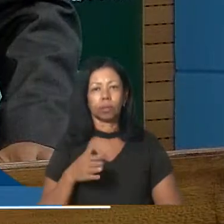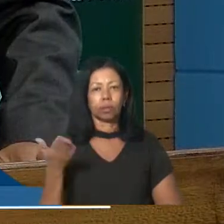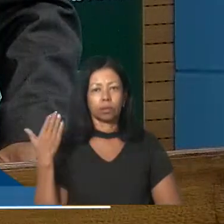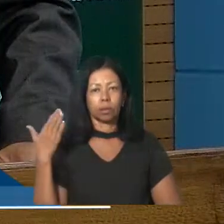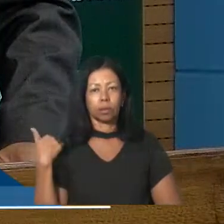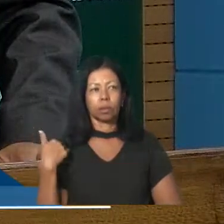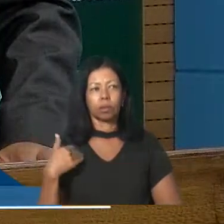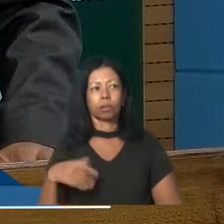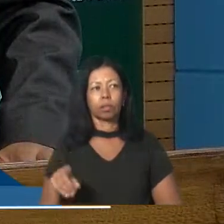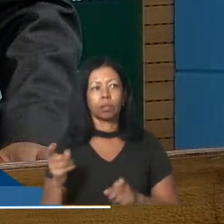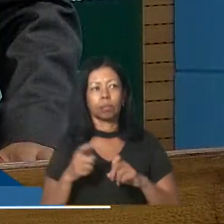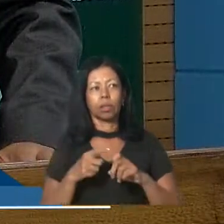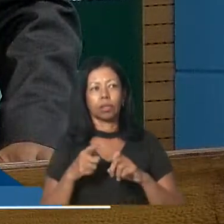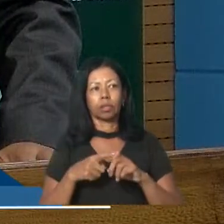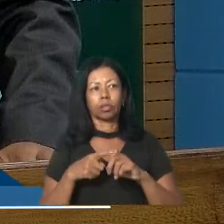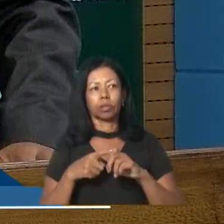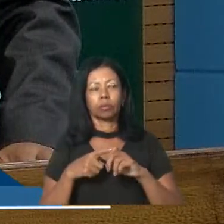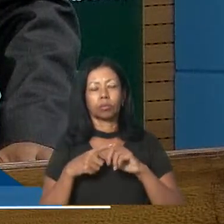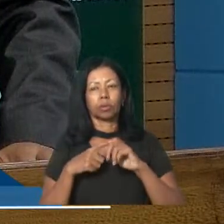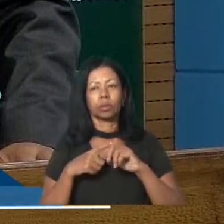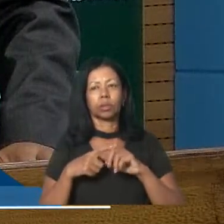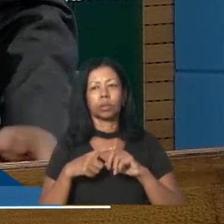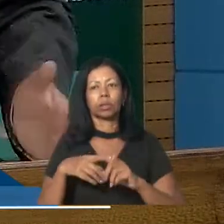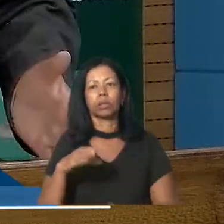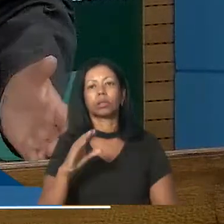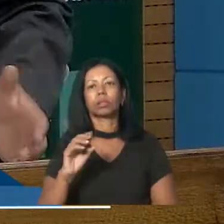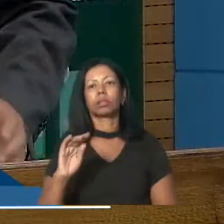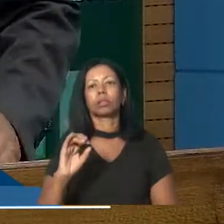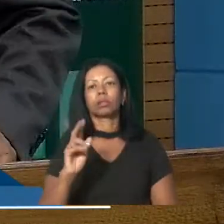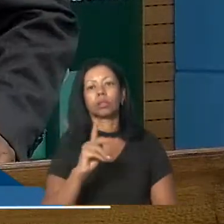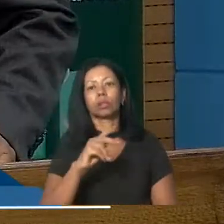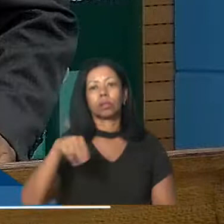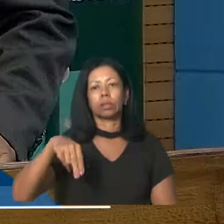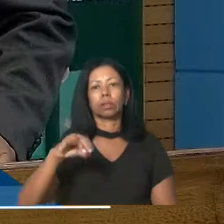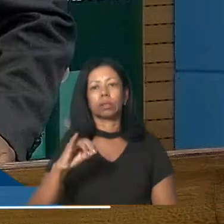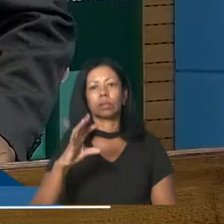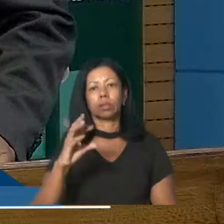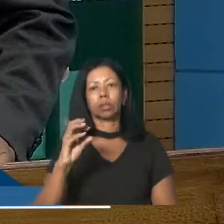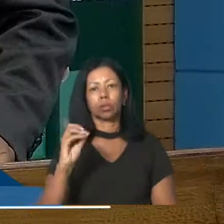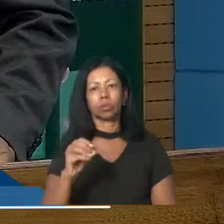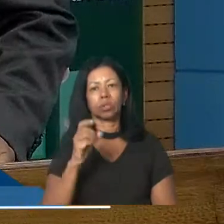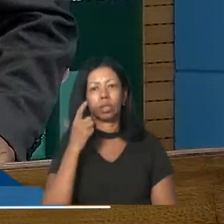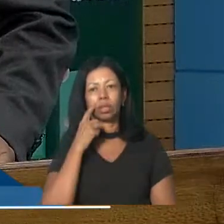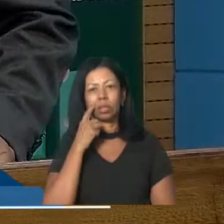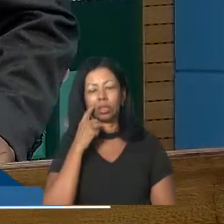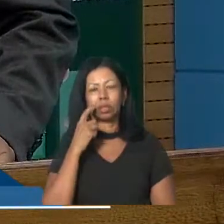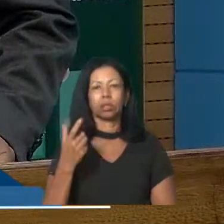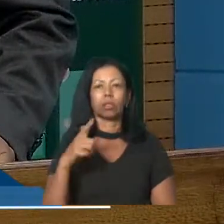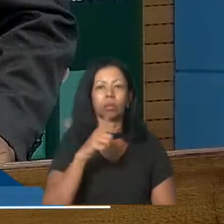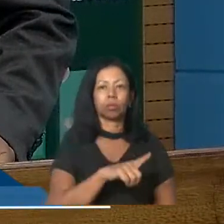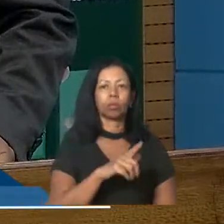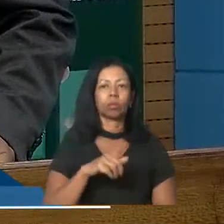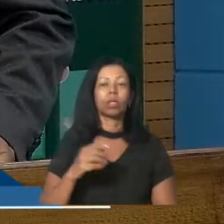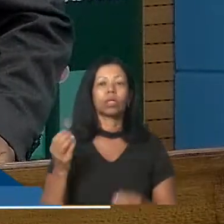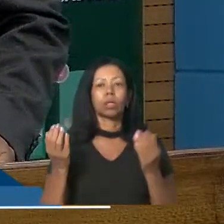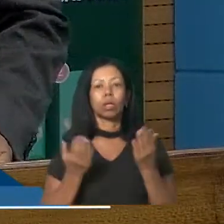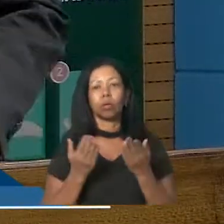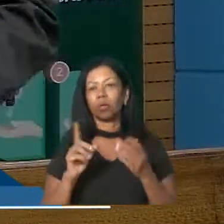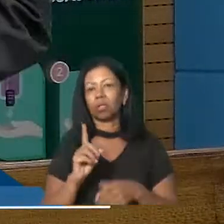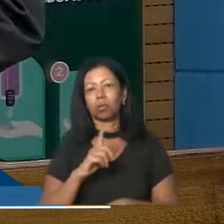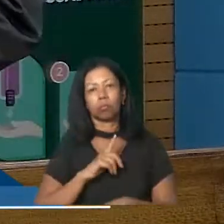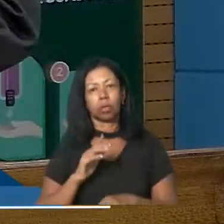clínicos, dentista, ortopedista, que hoje nós não temos mais. E precisamos que a